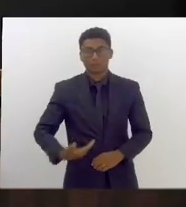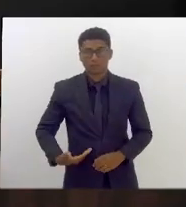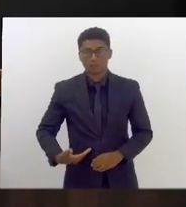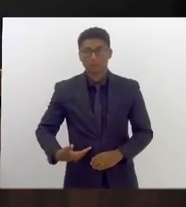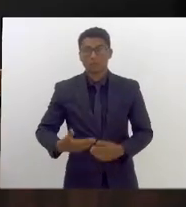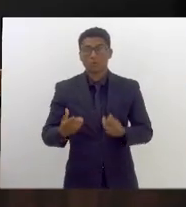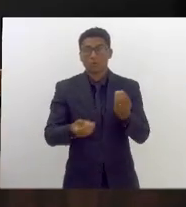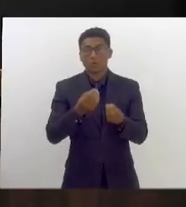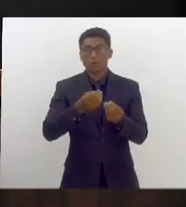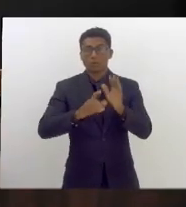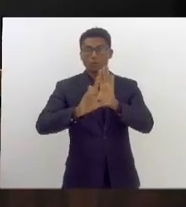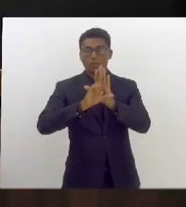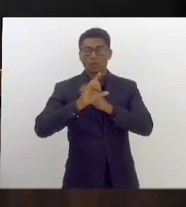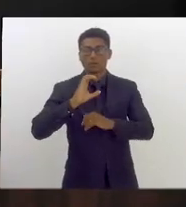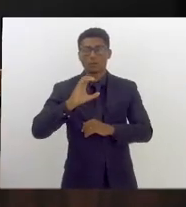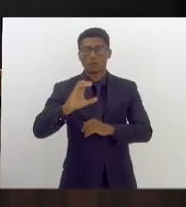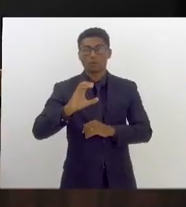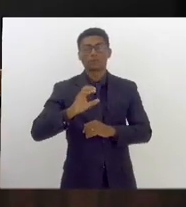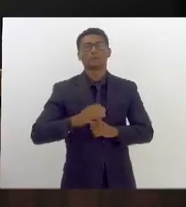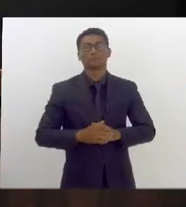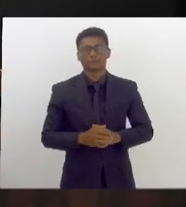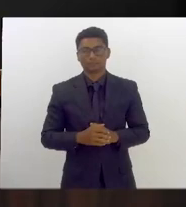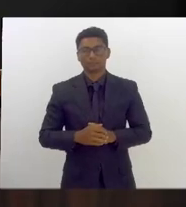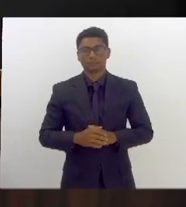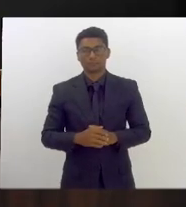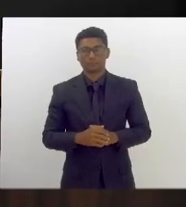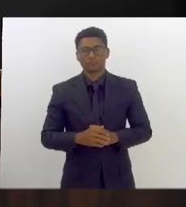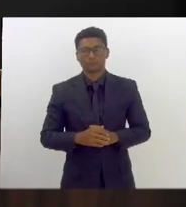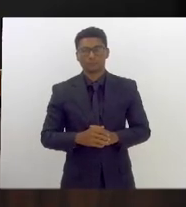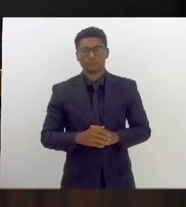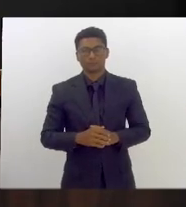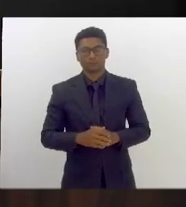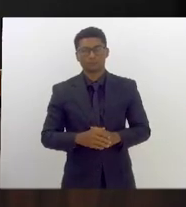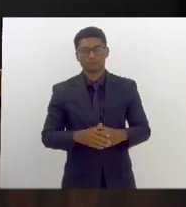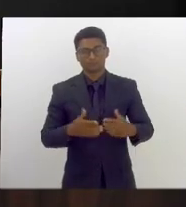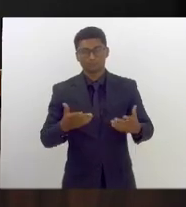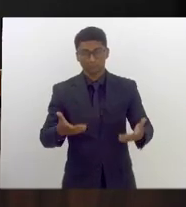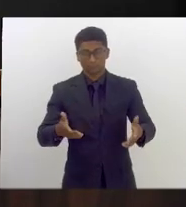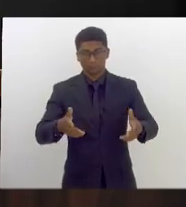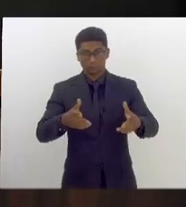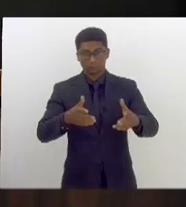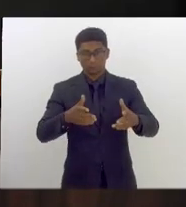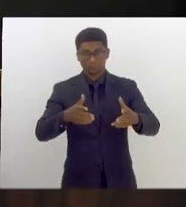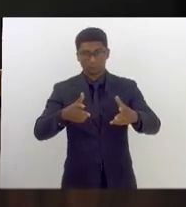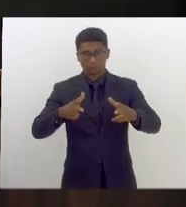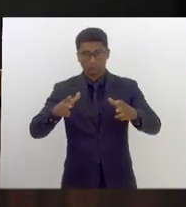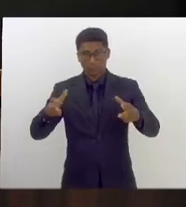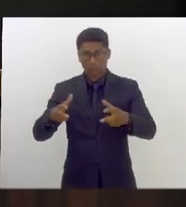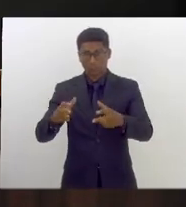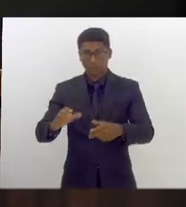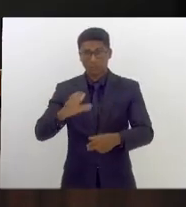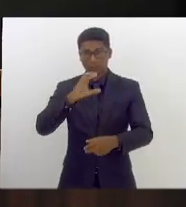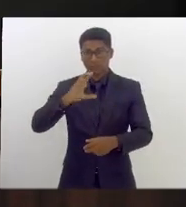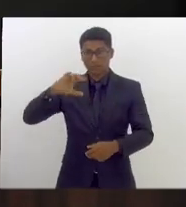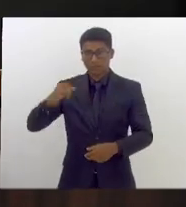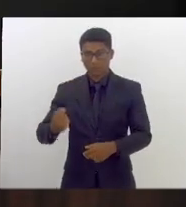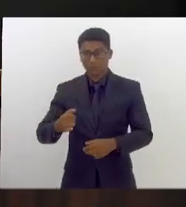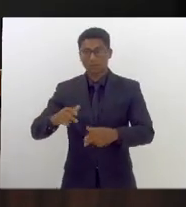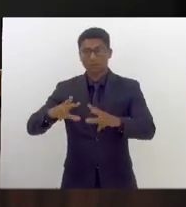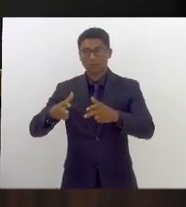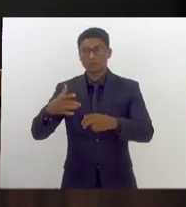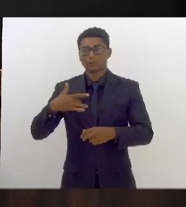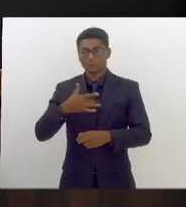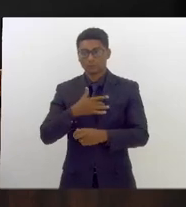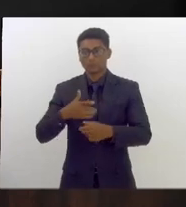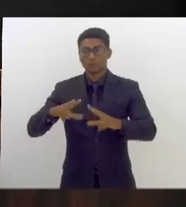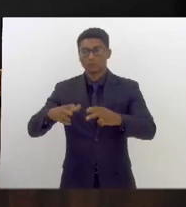cota. Maravilha. Pendentes pareceres das comissões de Constituição e Justiça, de Saúde, Defesa